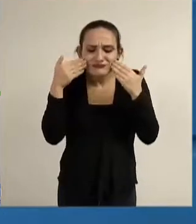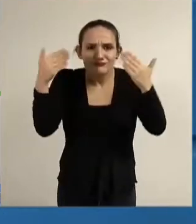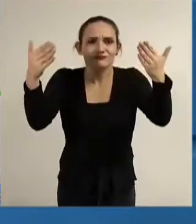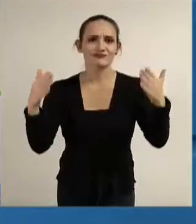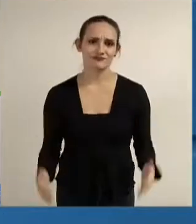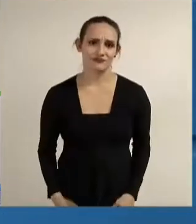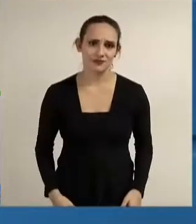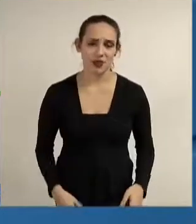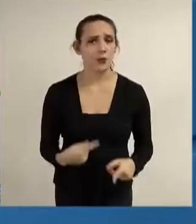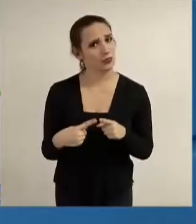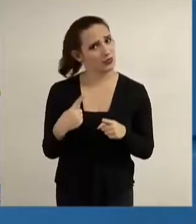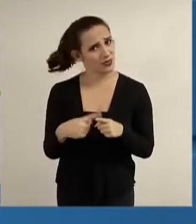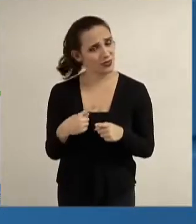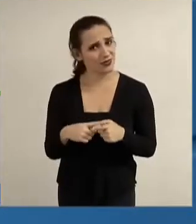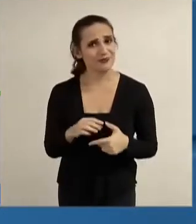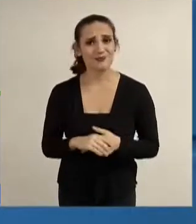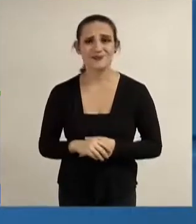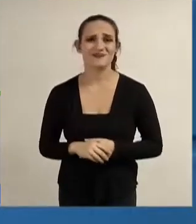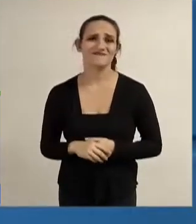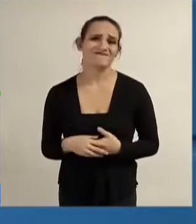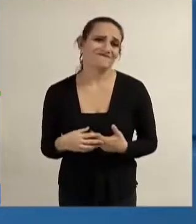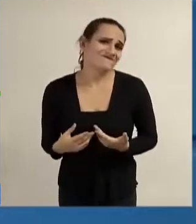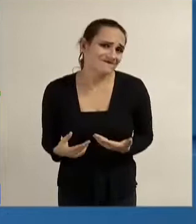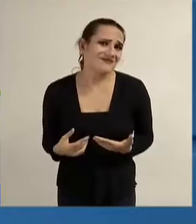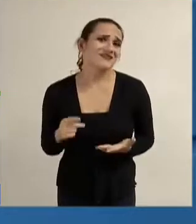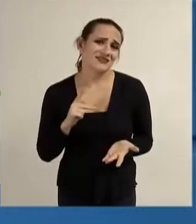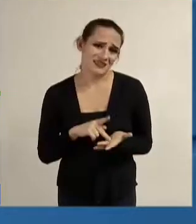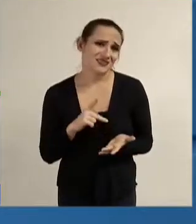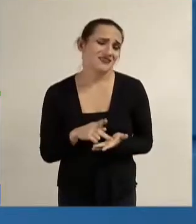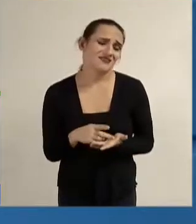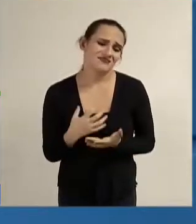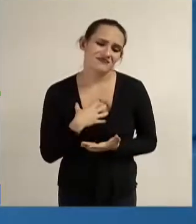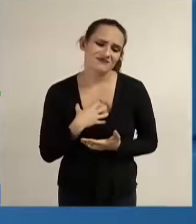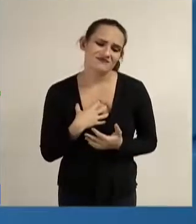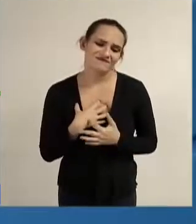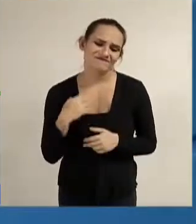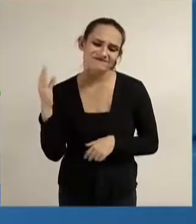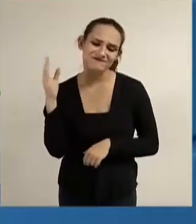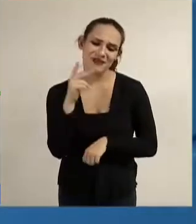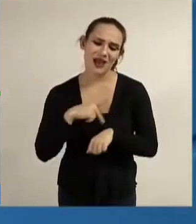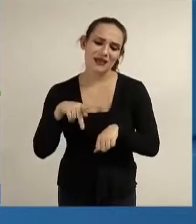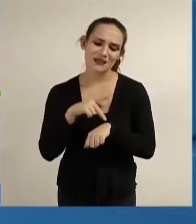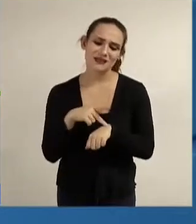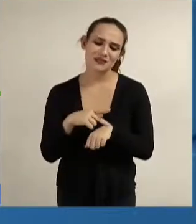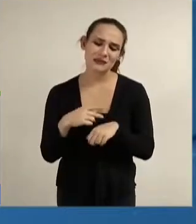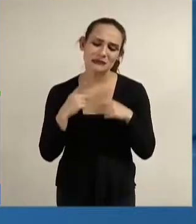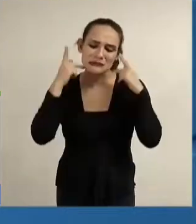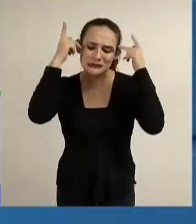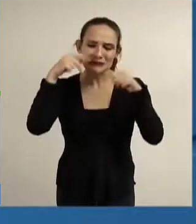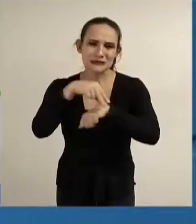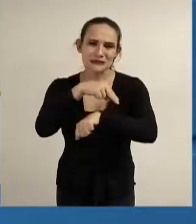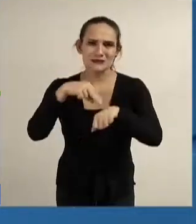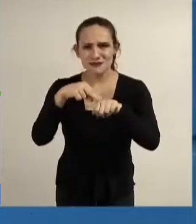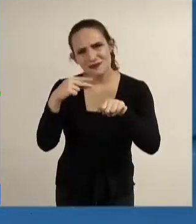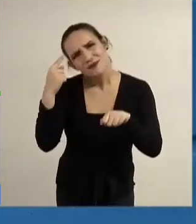números, eles devem impactar e envergonhar uma nação. Mais de